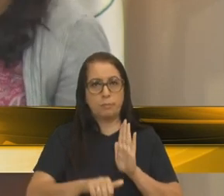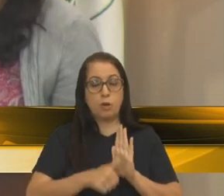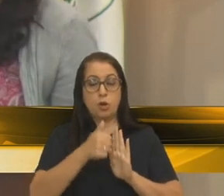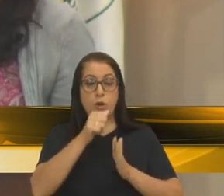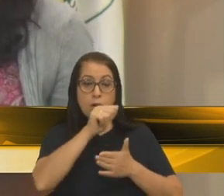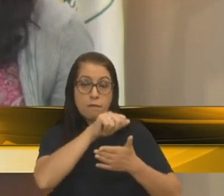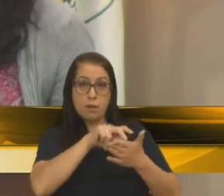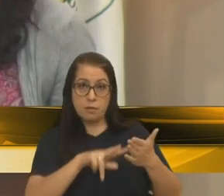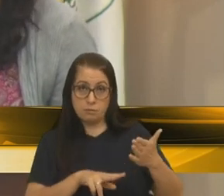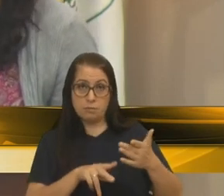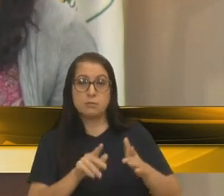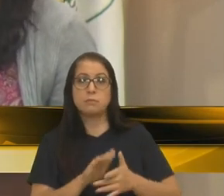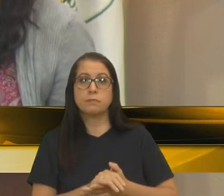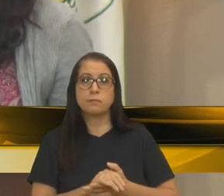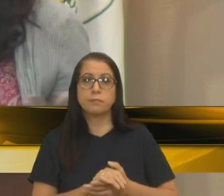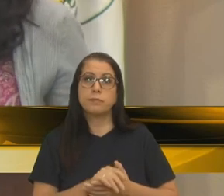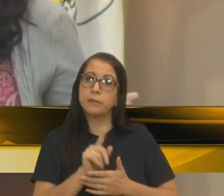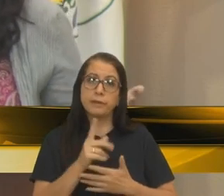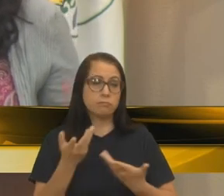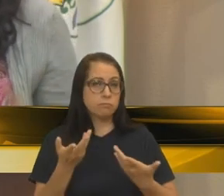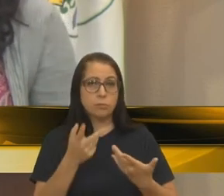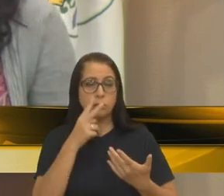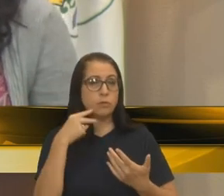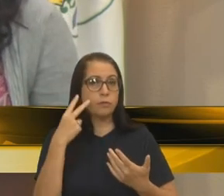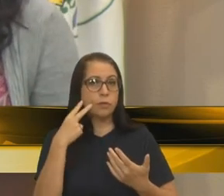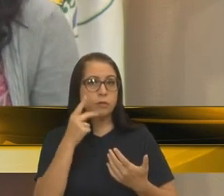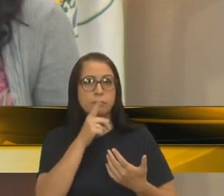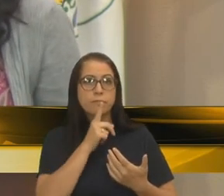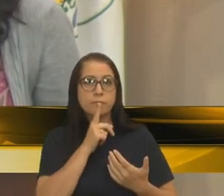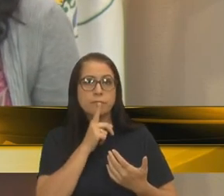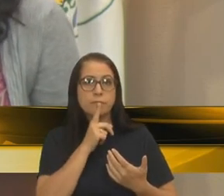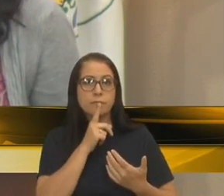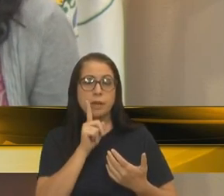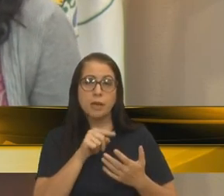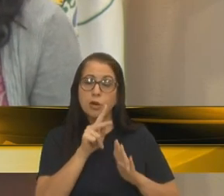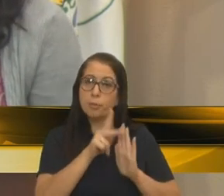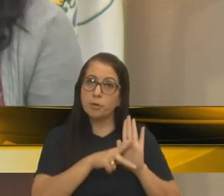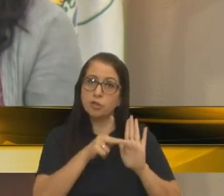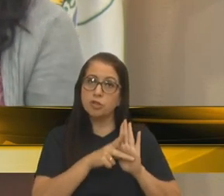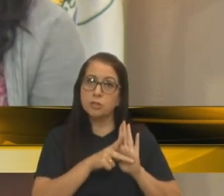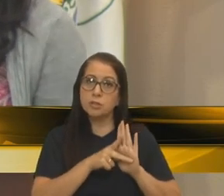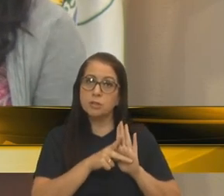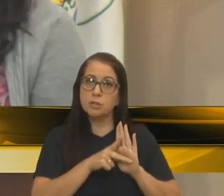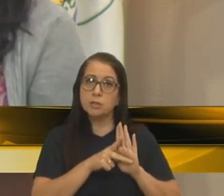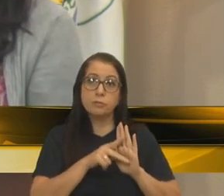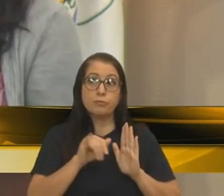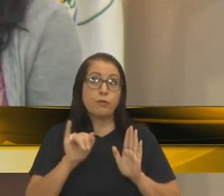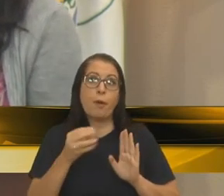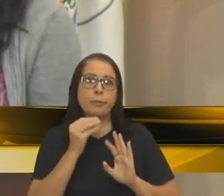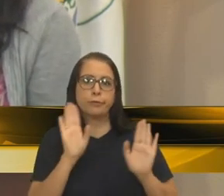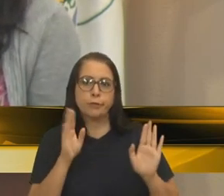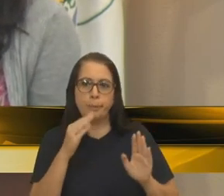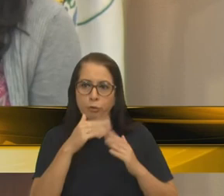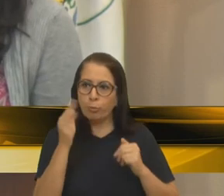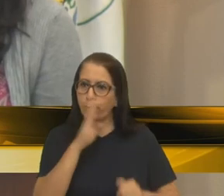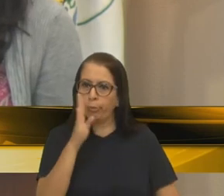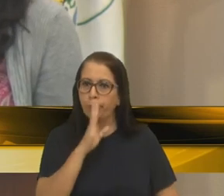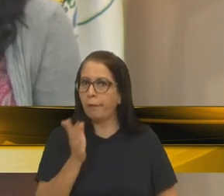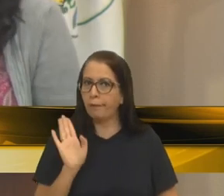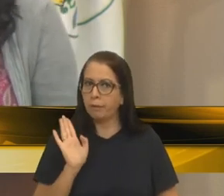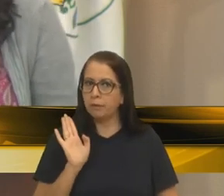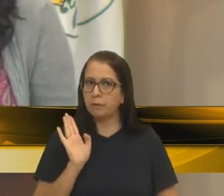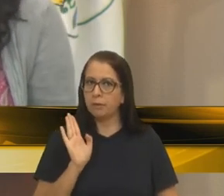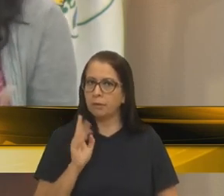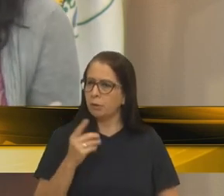avaliação. E é isso, como o vereador aqui, Alberto, estava dizendo, era um projeto, sim, um projeto oportunista, que vem em regime de urgência, gente. Que urgência que